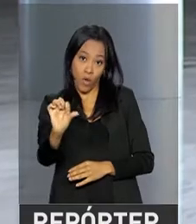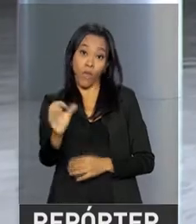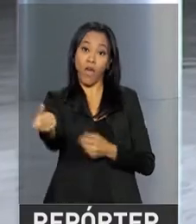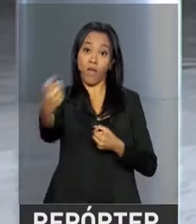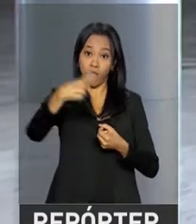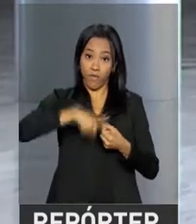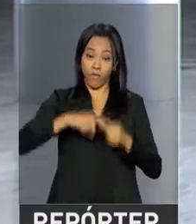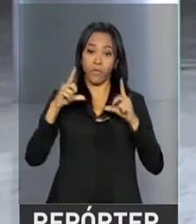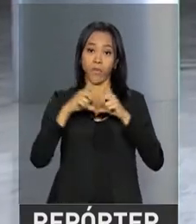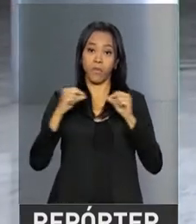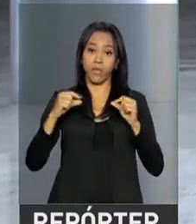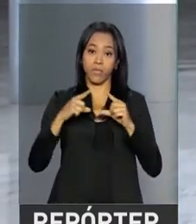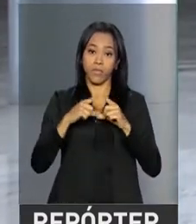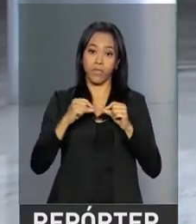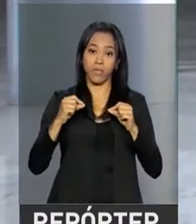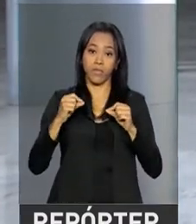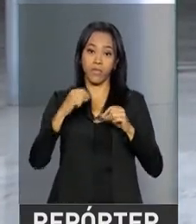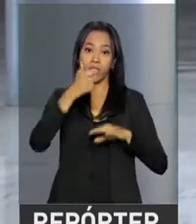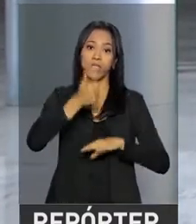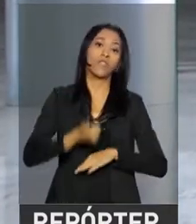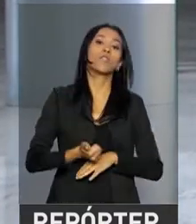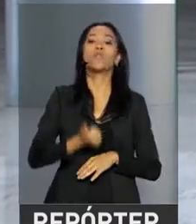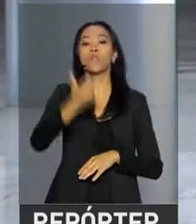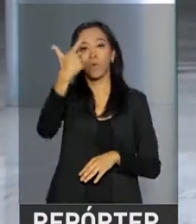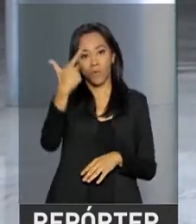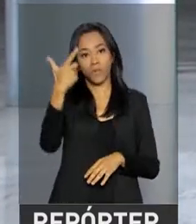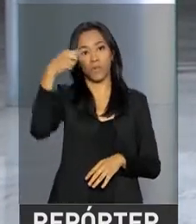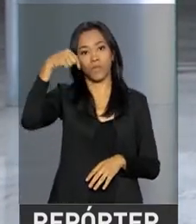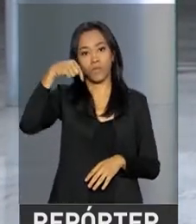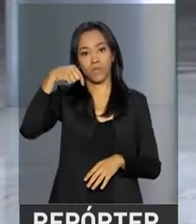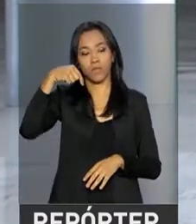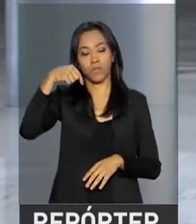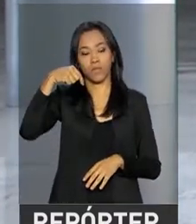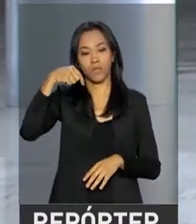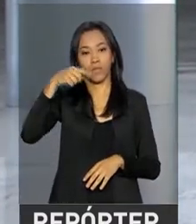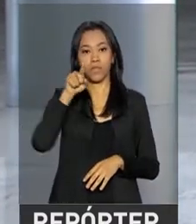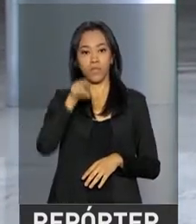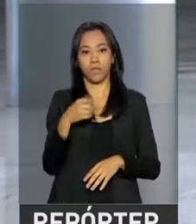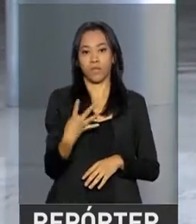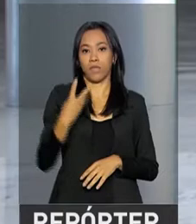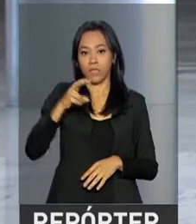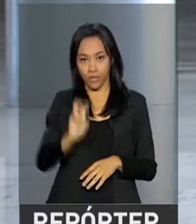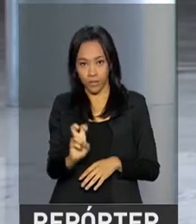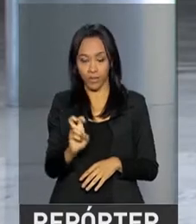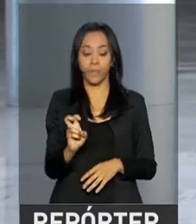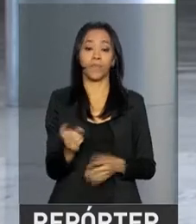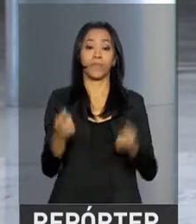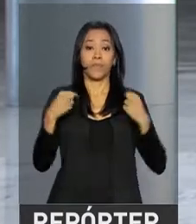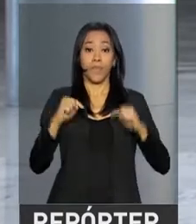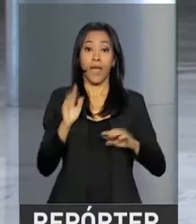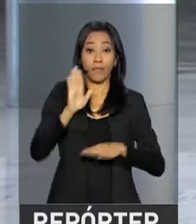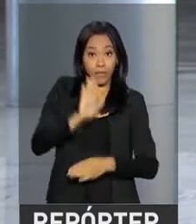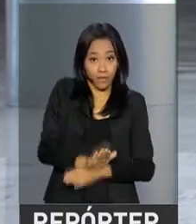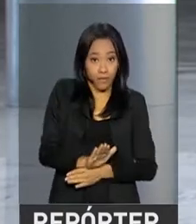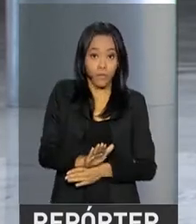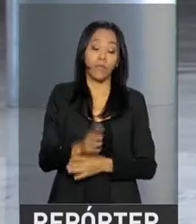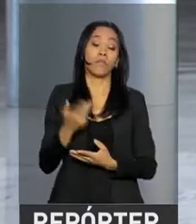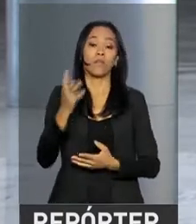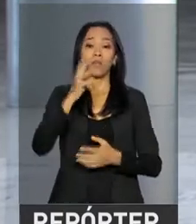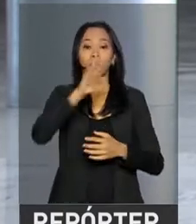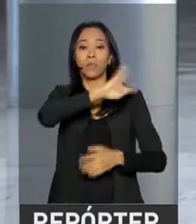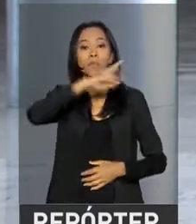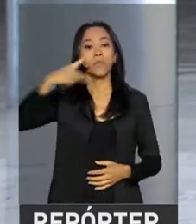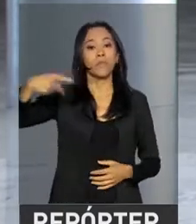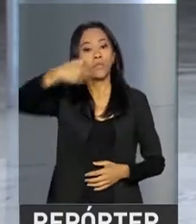previsto para as vir para o meio dia com a chegada prevista para medir 45 na parte da tarde presidente michel temer